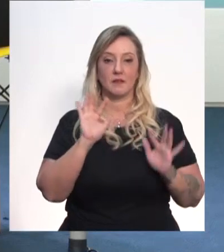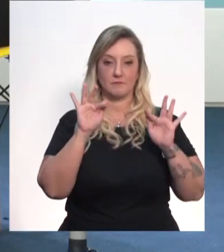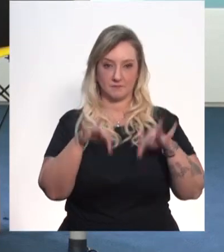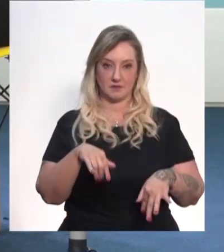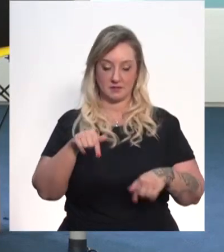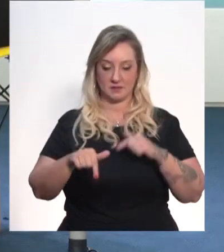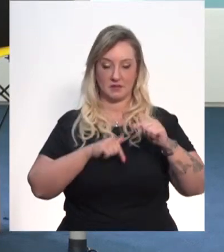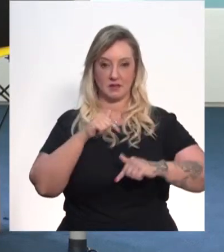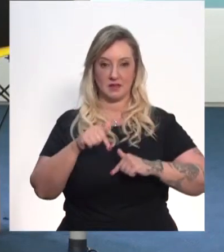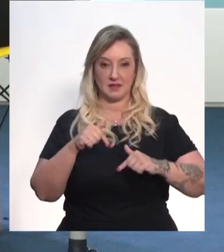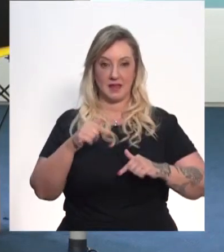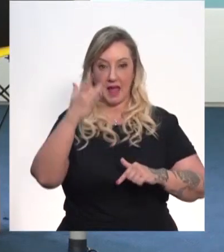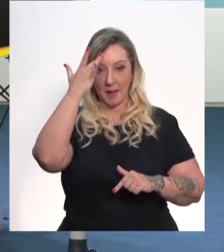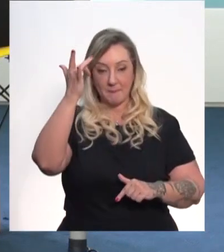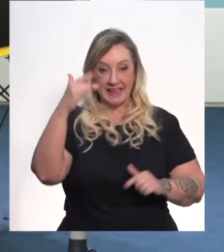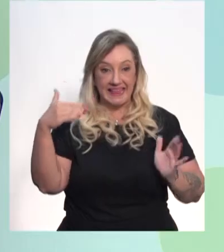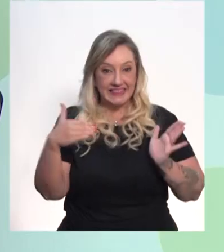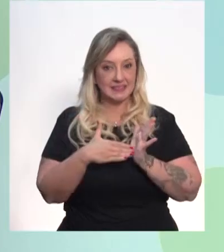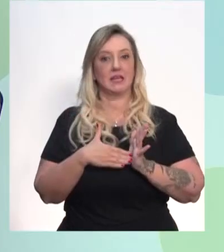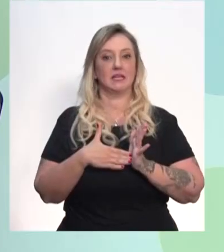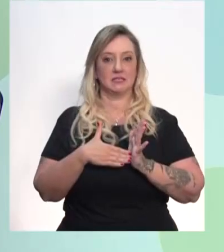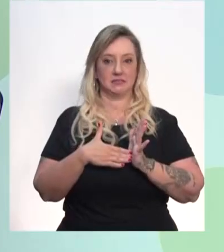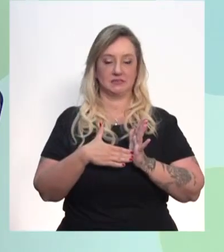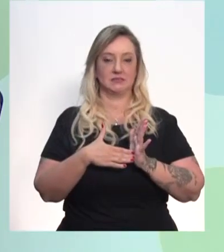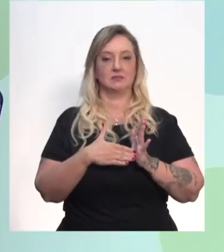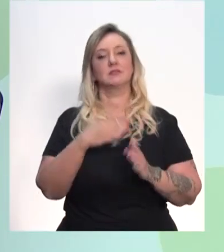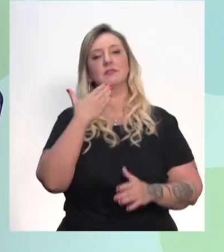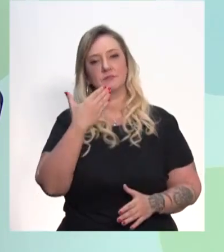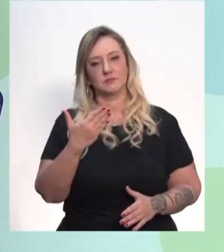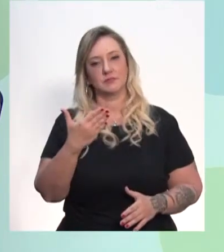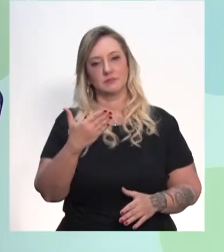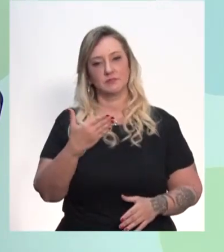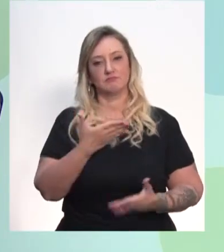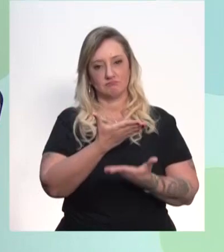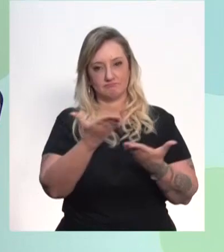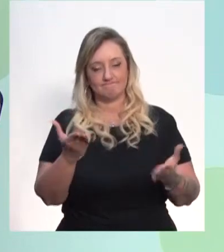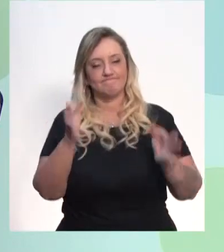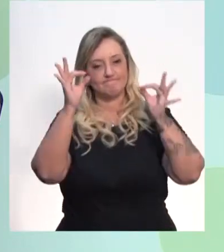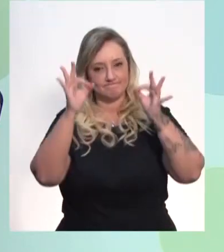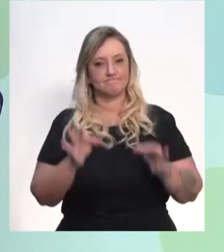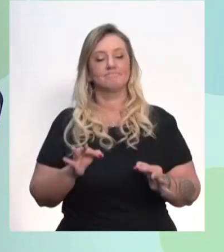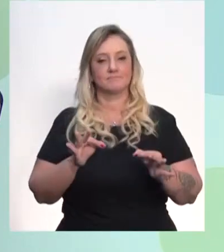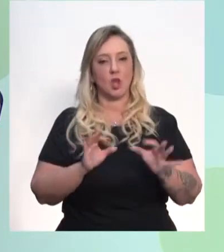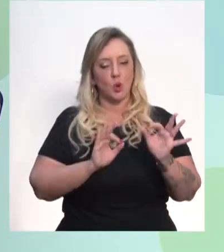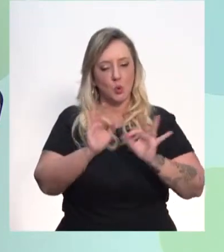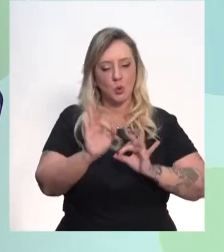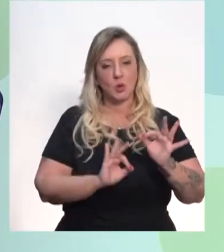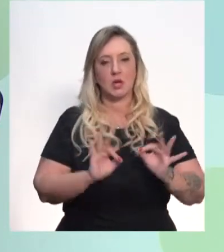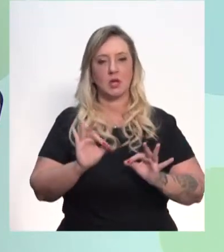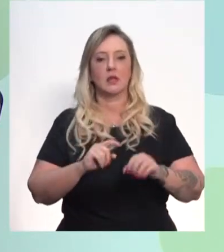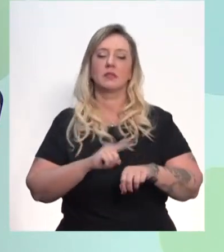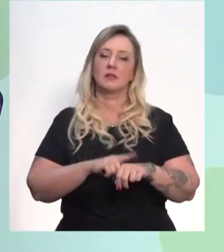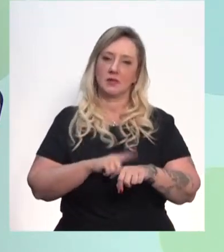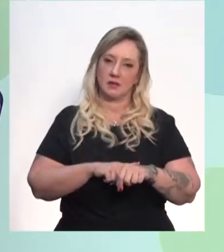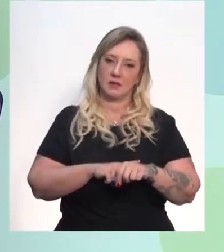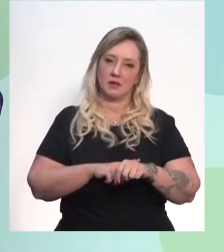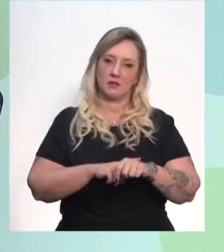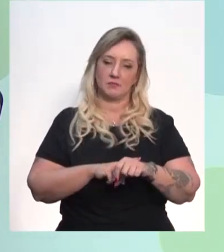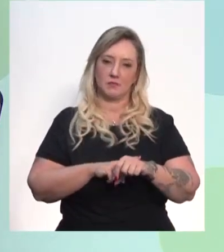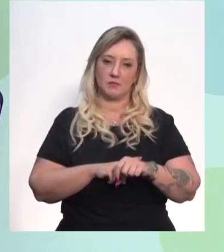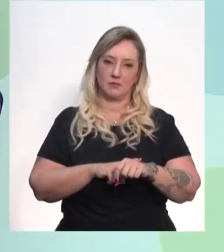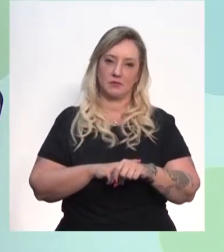na SEDUC, ela poderá verificar, né, ela verificará essa situação individualmente, porque aí não